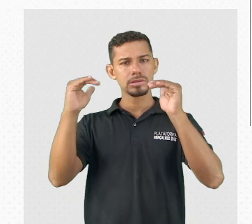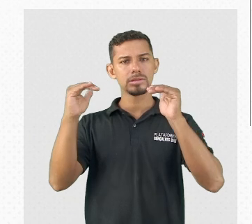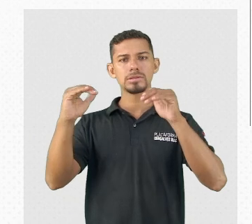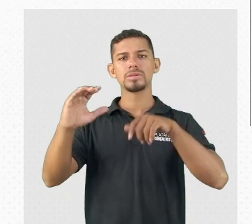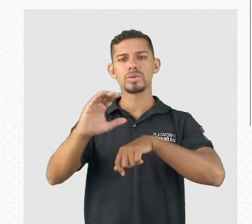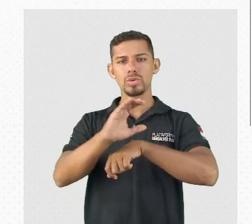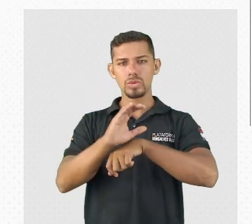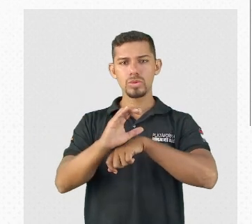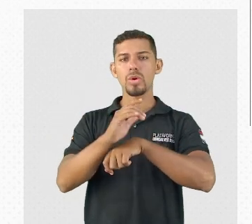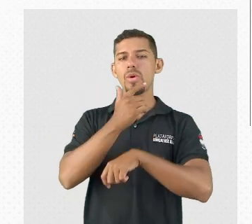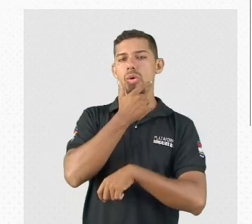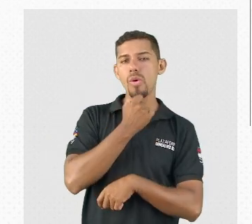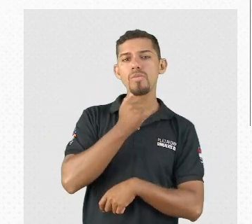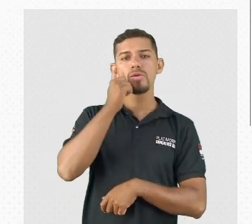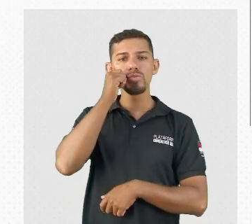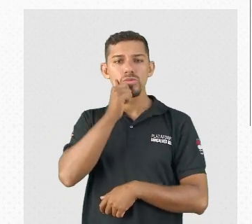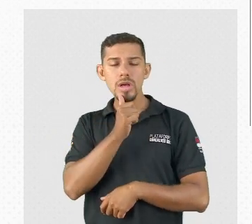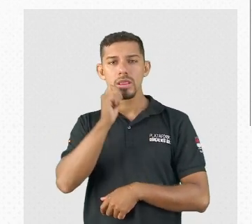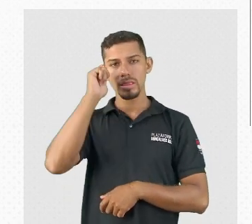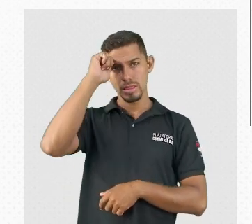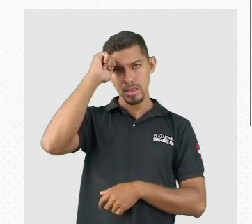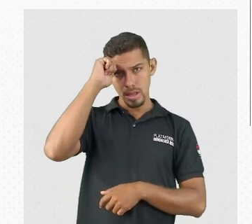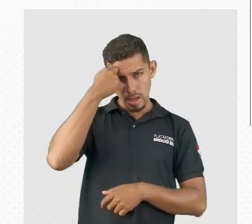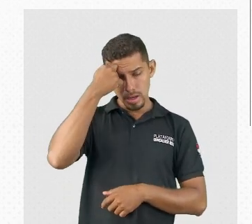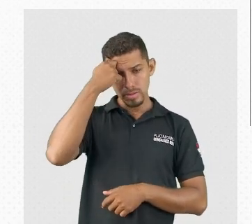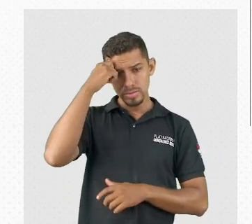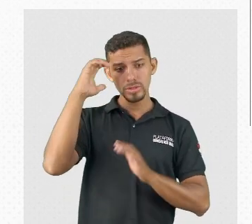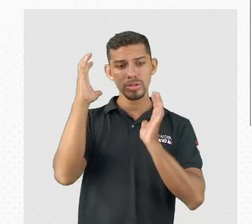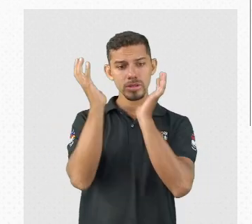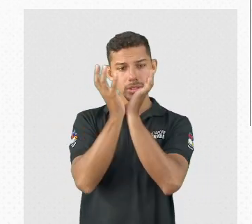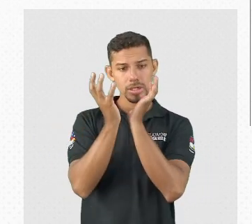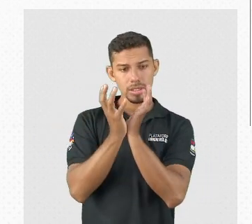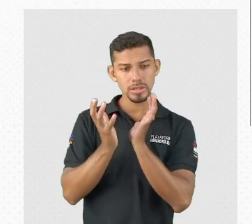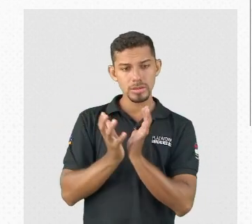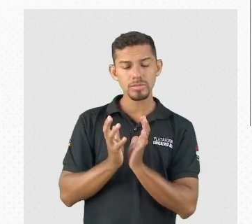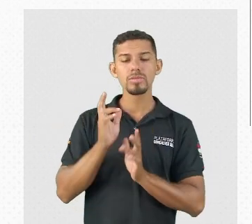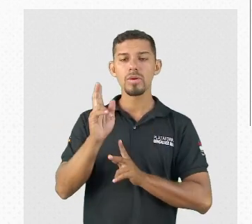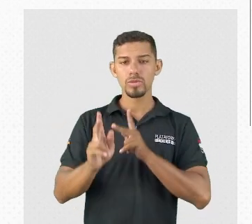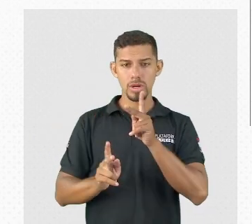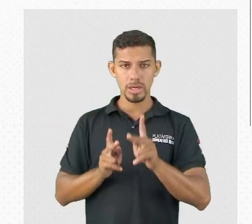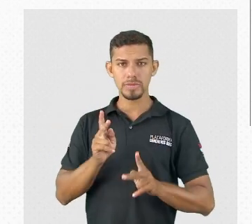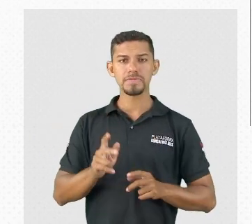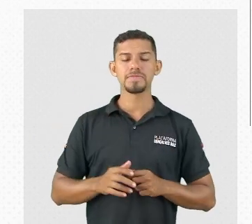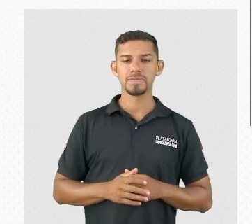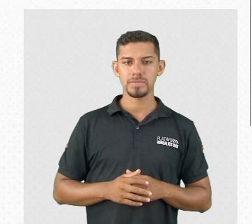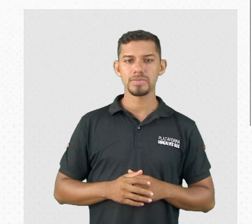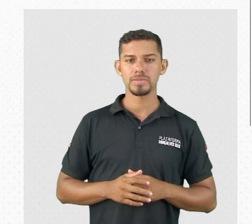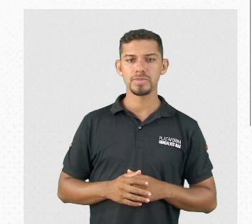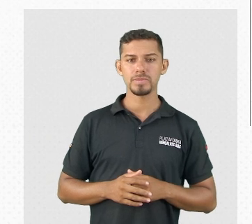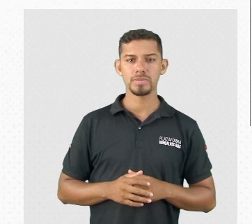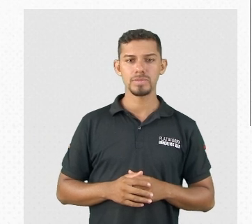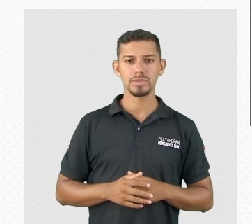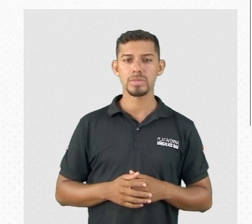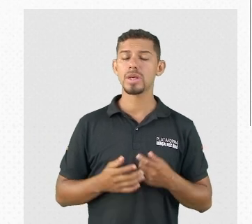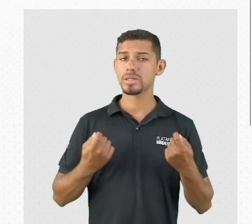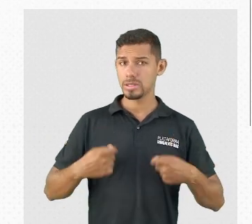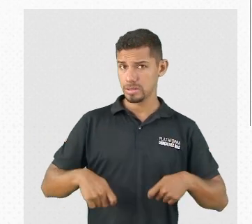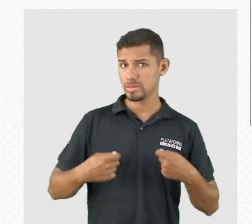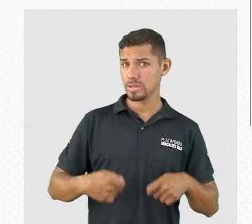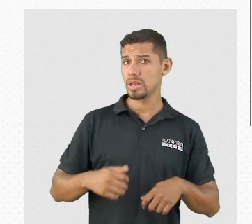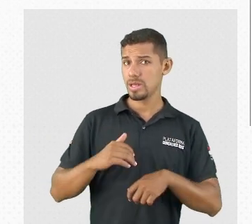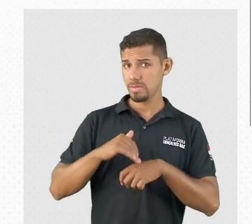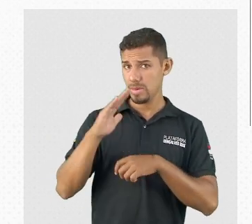por homens e mulheres negros, né? E de classes populares. Então, essas pessoas têm necessidades